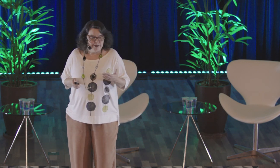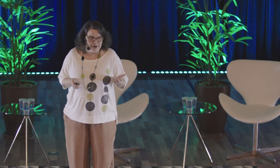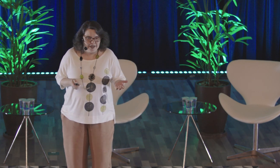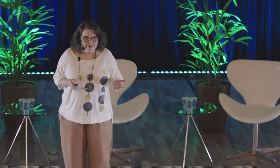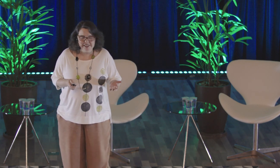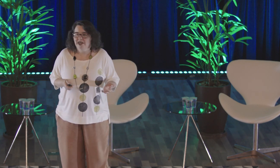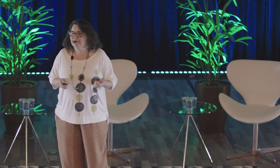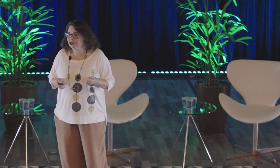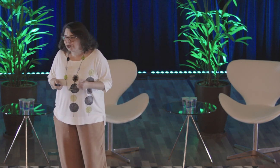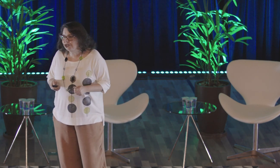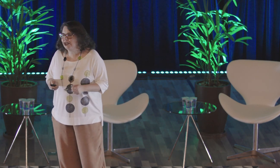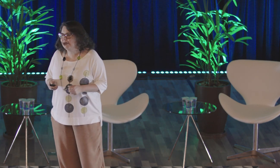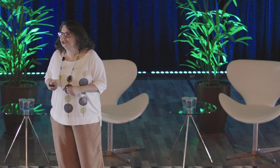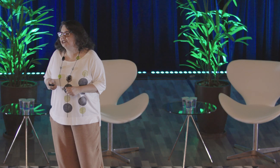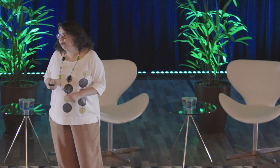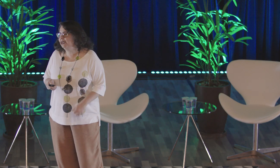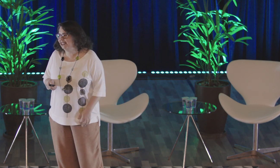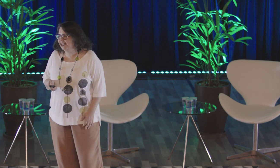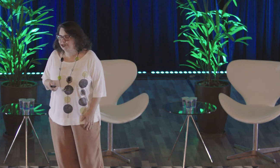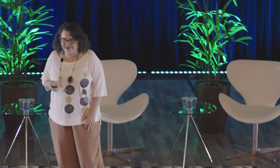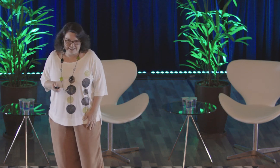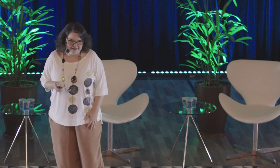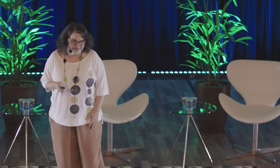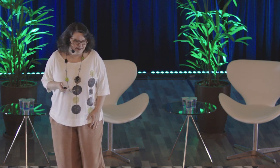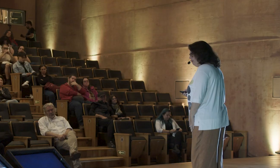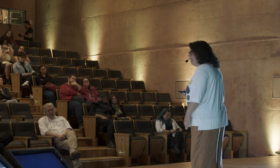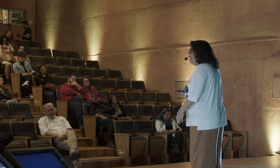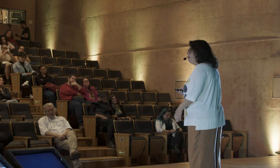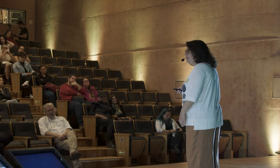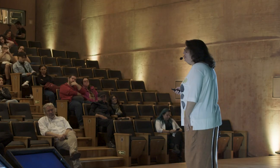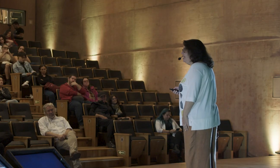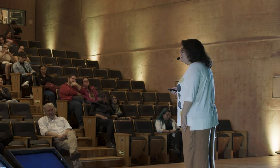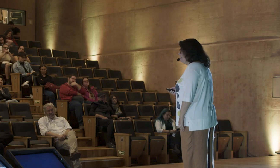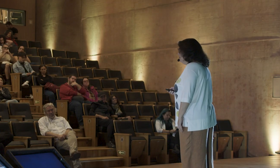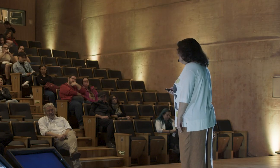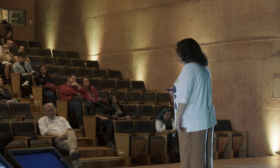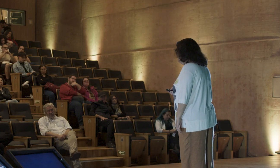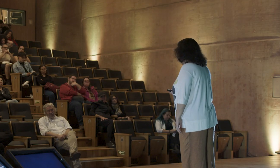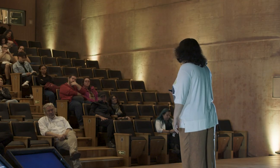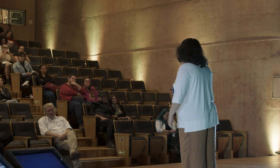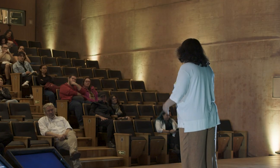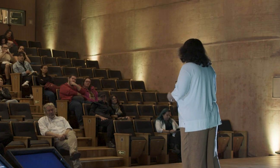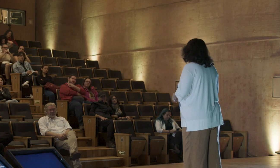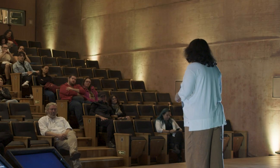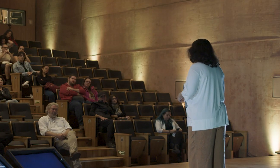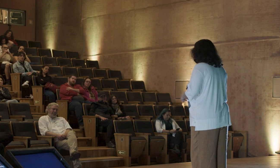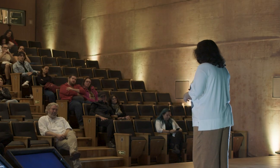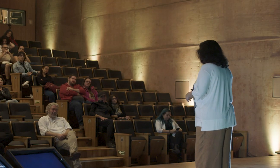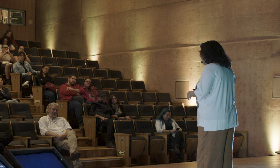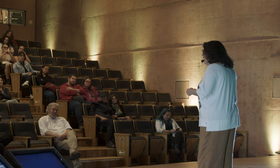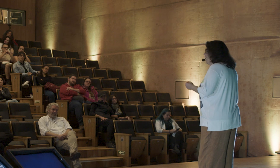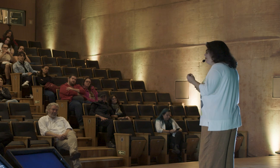palavras, em poemas, para justamente não perdê-la de vista. A partir dessa reflexão, a